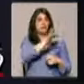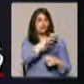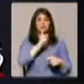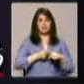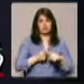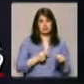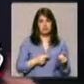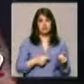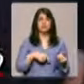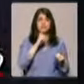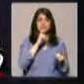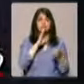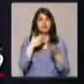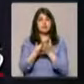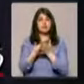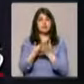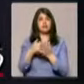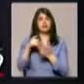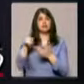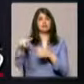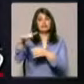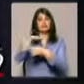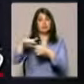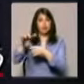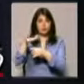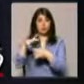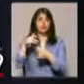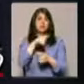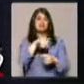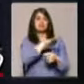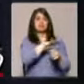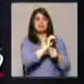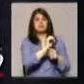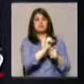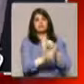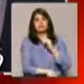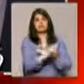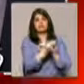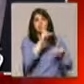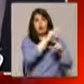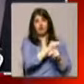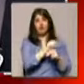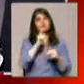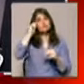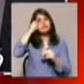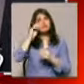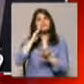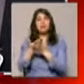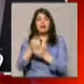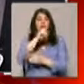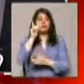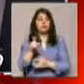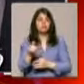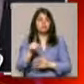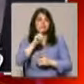estabilidade na própria zona Europa Mas como é algo inédito que não sabe exatamente quais vão ser as consequências é tudo então passa